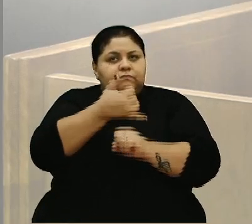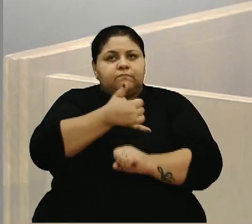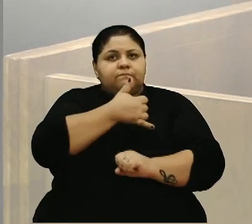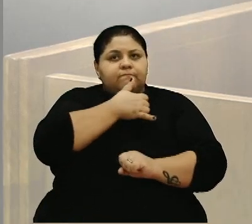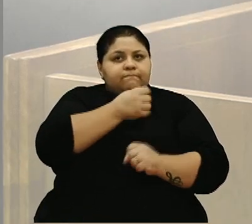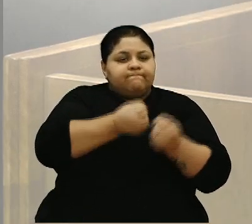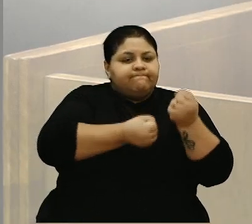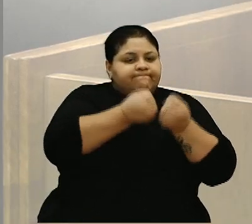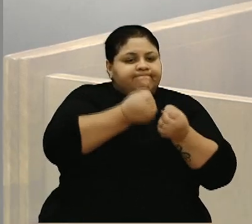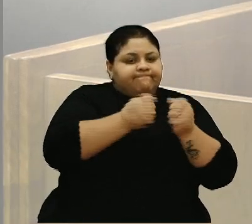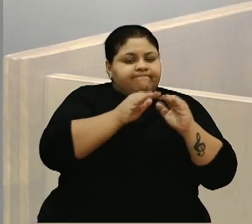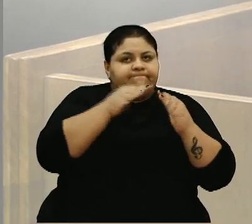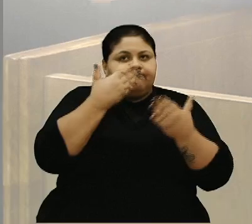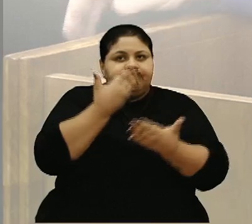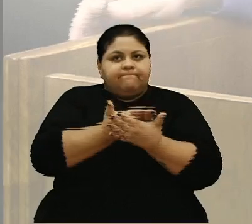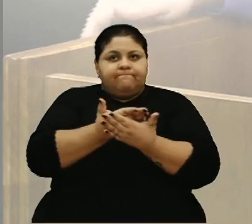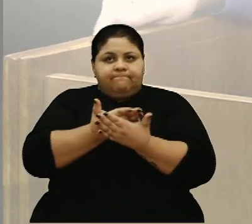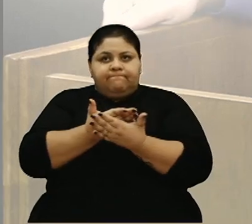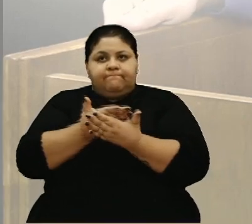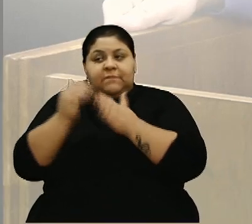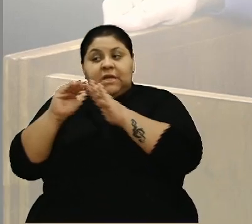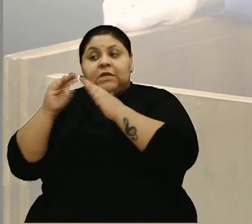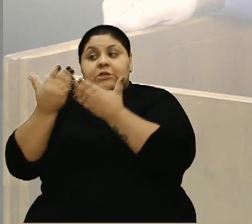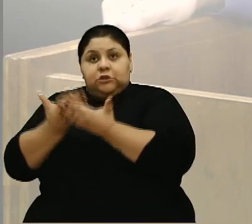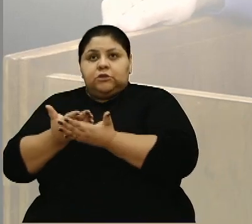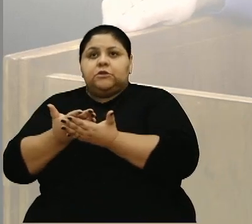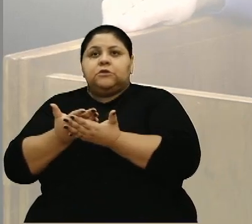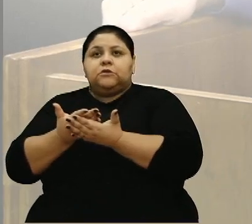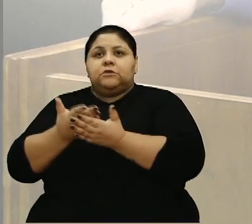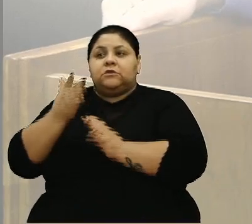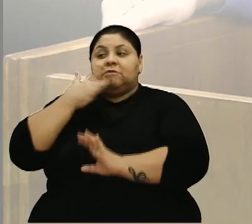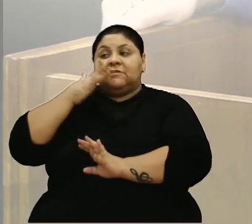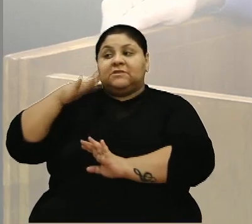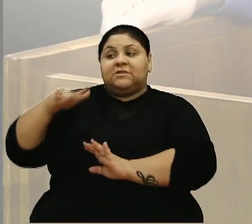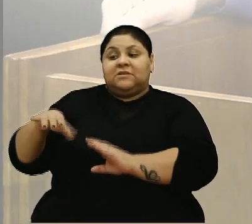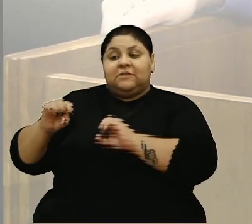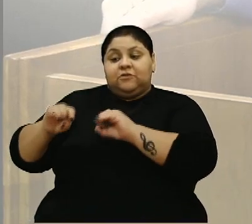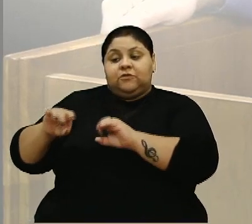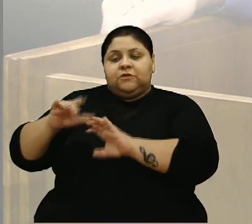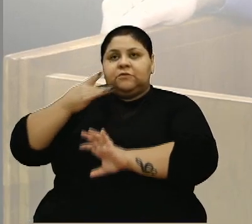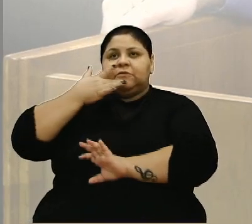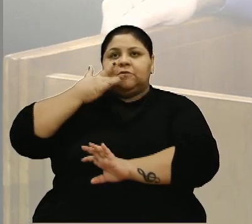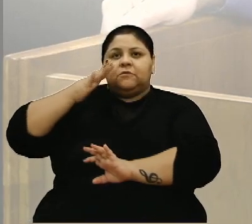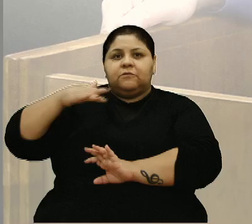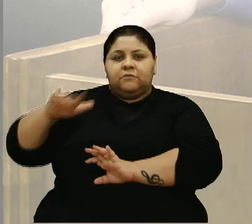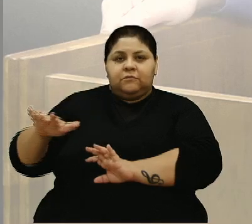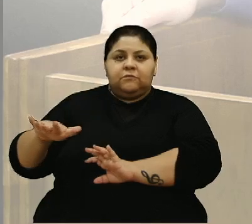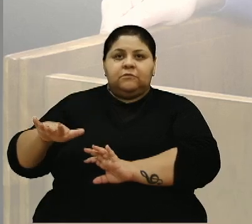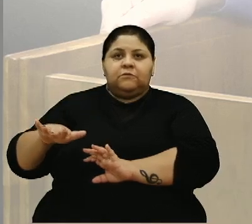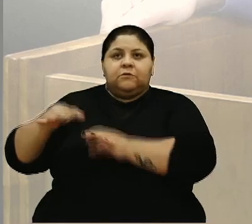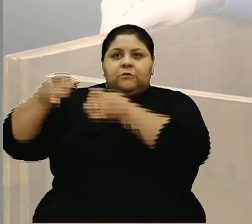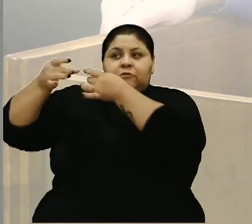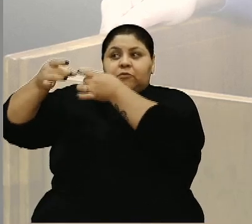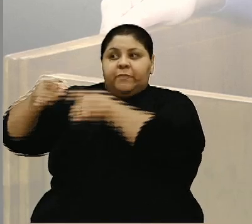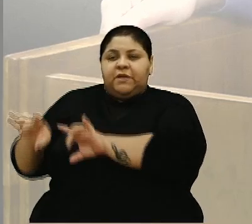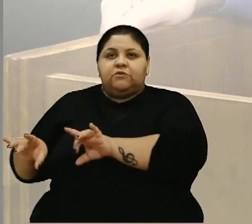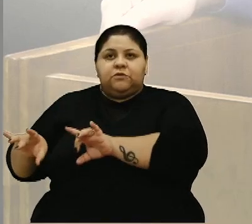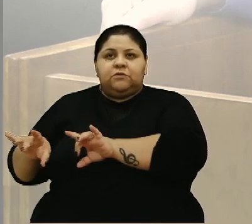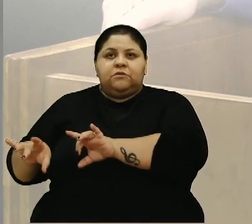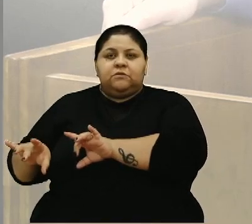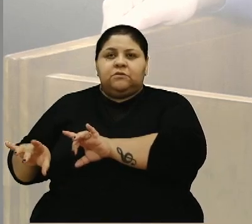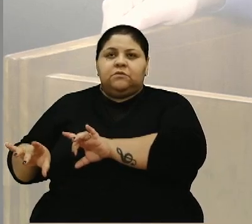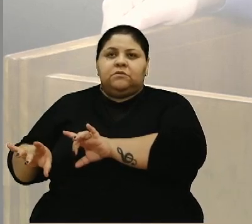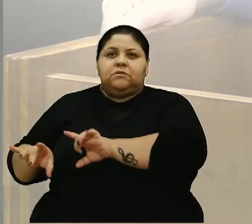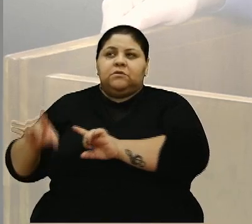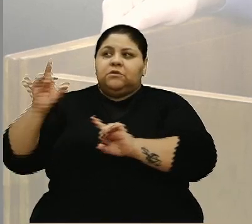transporte escolar, as escolas, as creches, a educação infantil foram muito prejudicadas